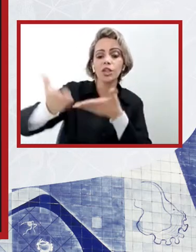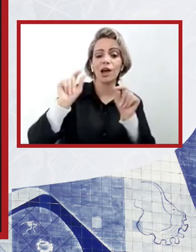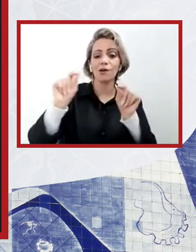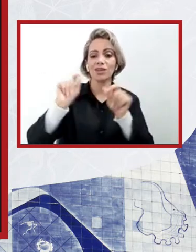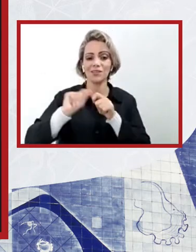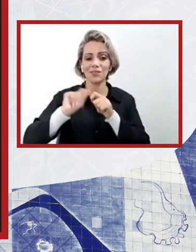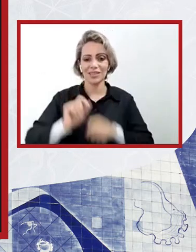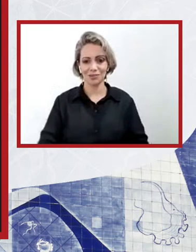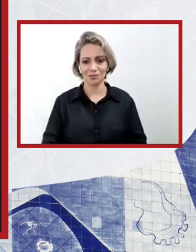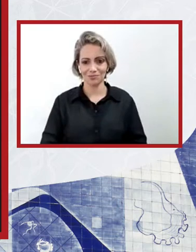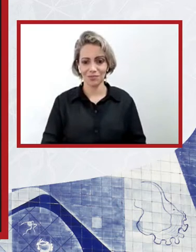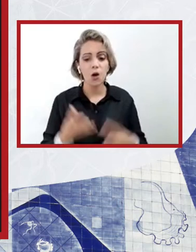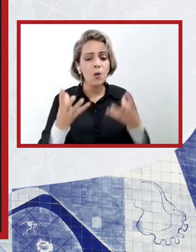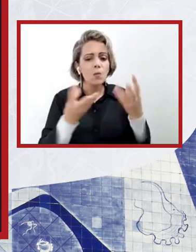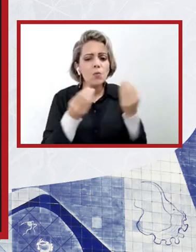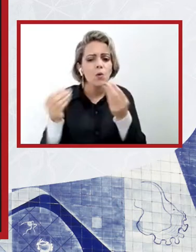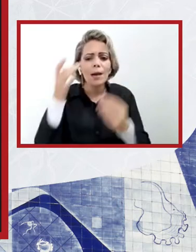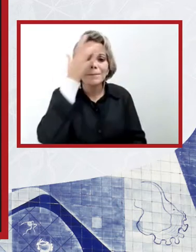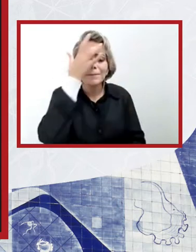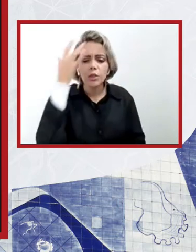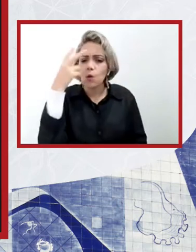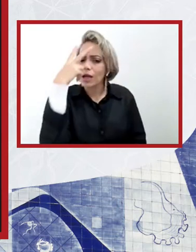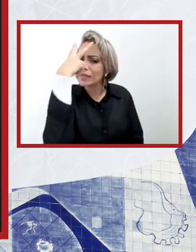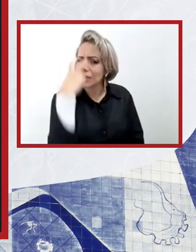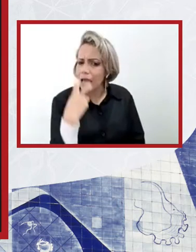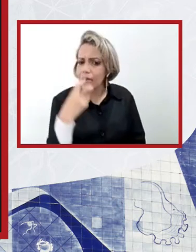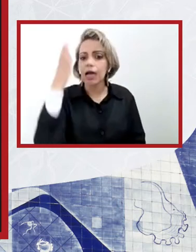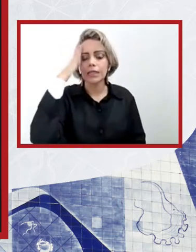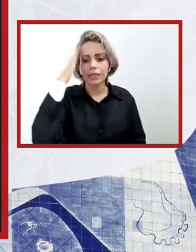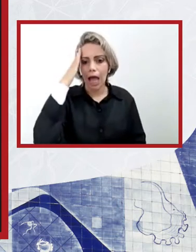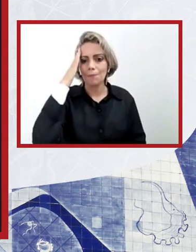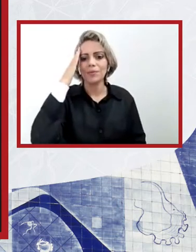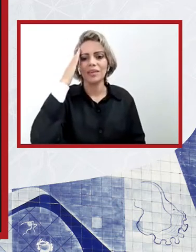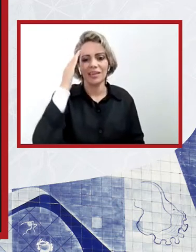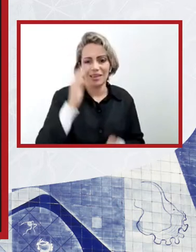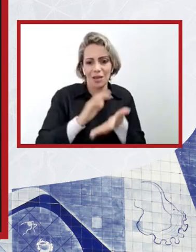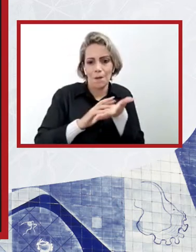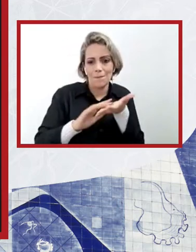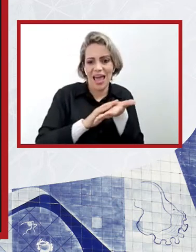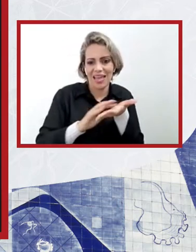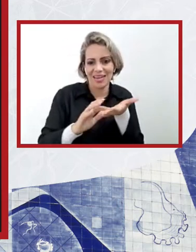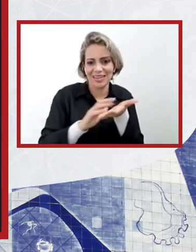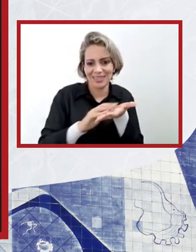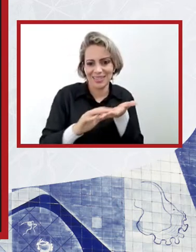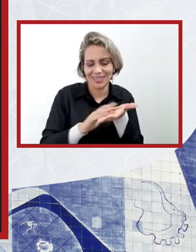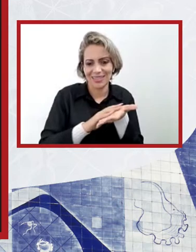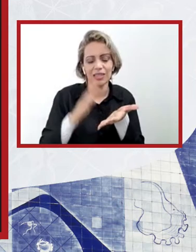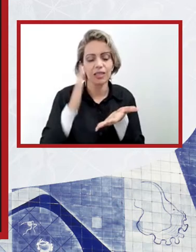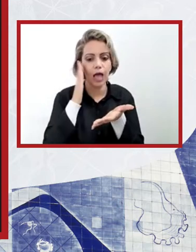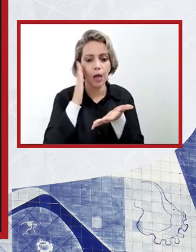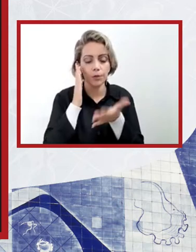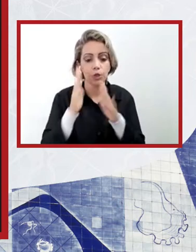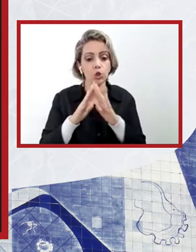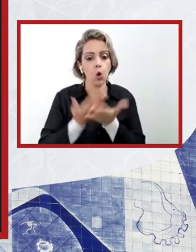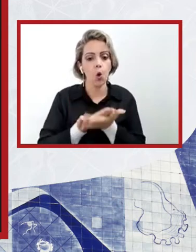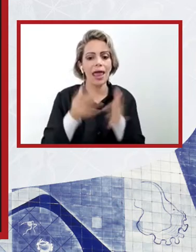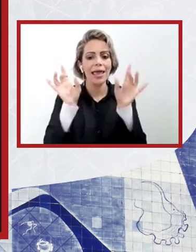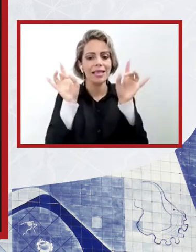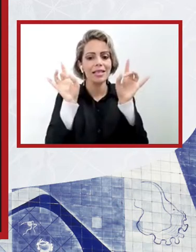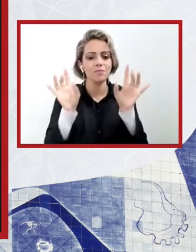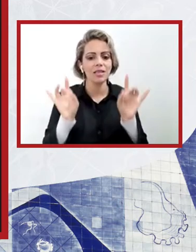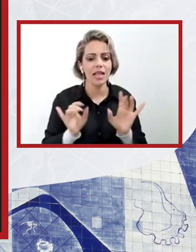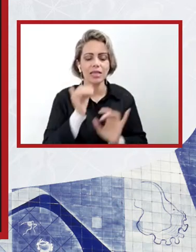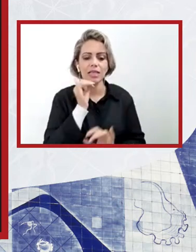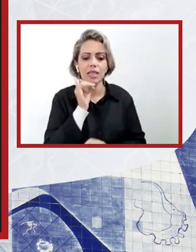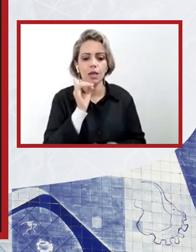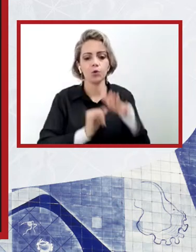Muitos cegos, tá, sabem braille, especialmente aqueles que vieram de uma escola especializada, como Benjamin Constant, por